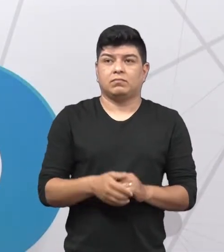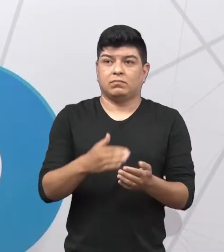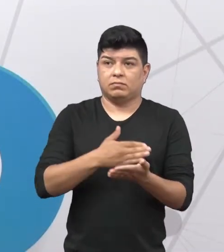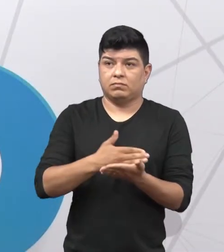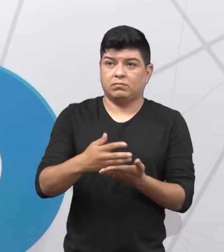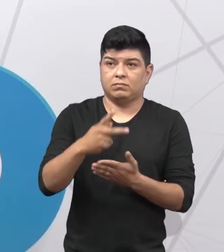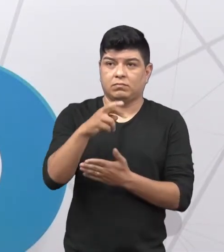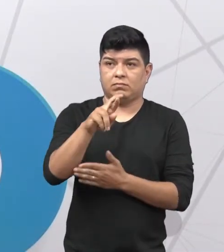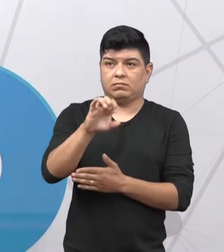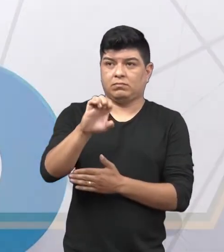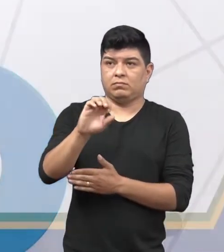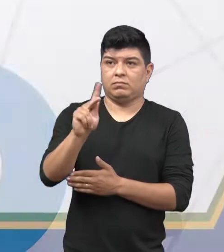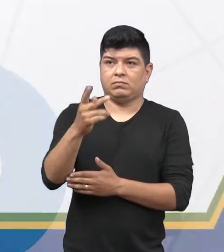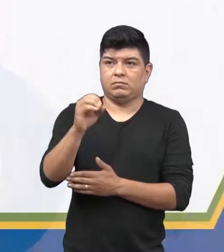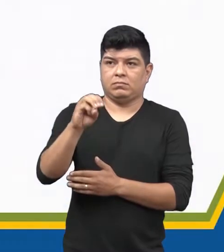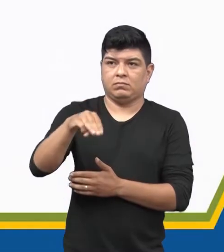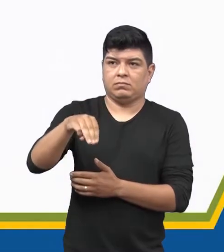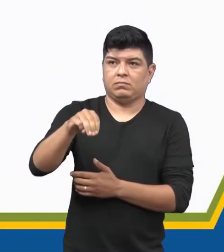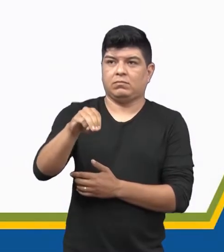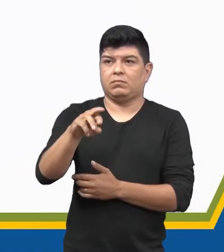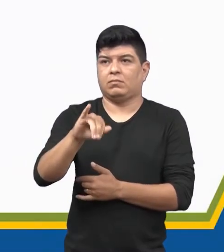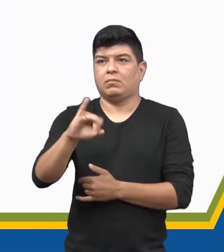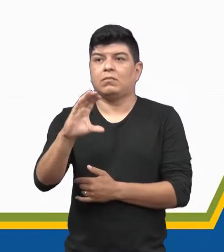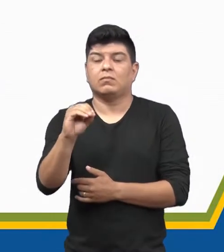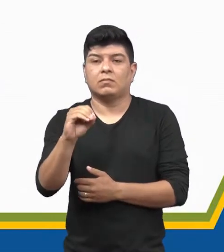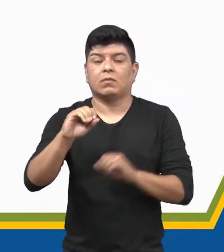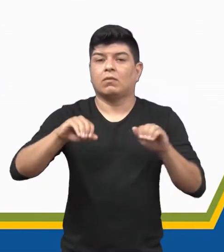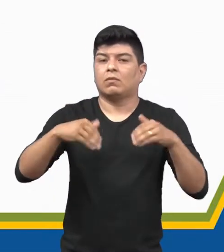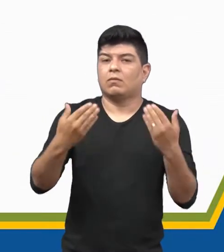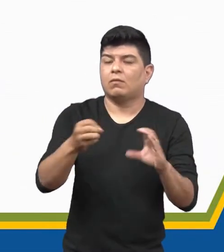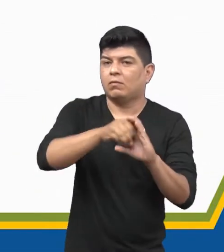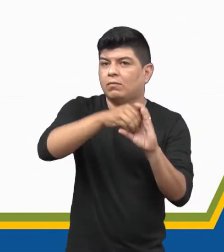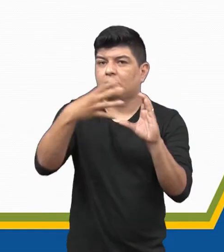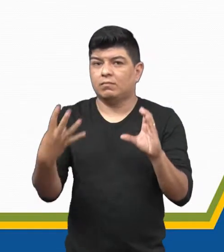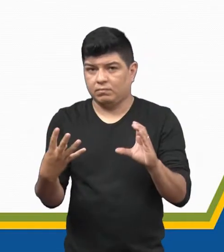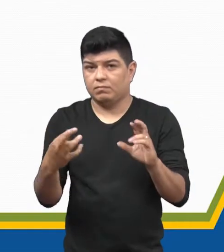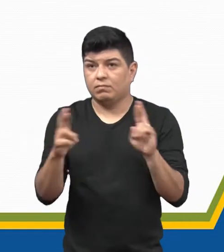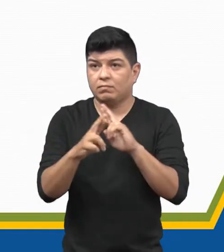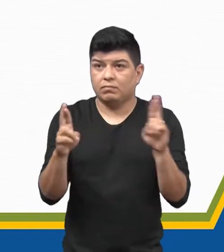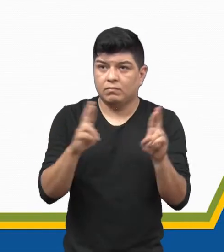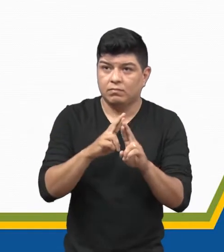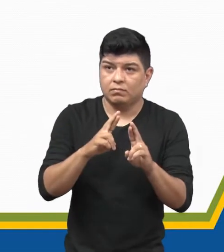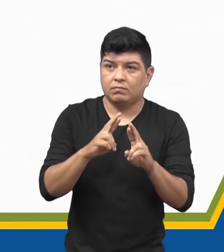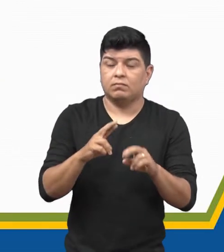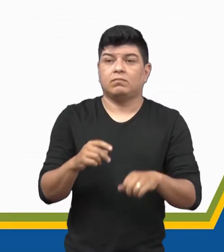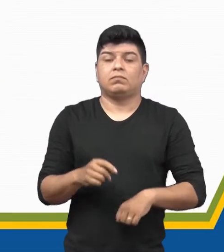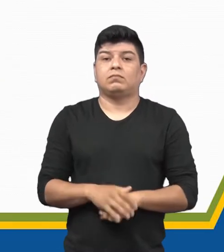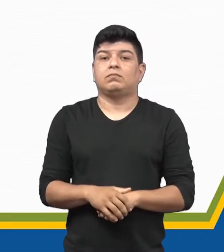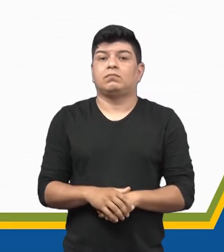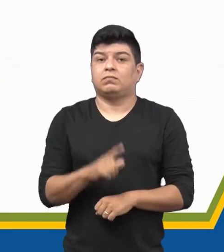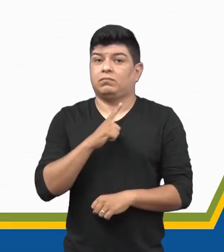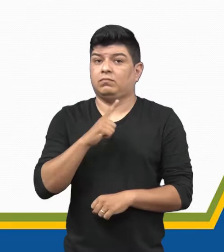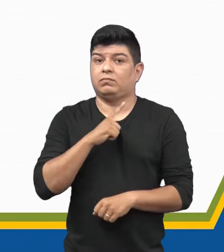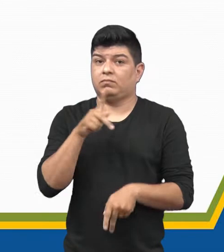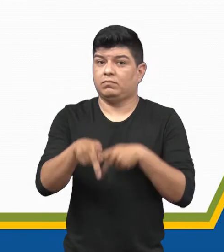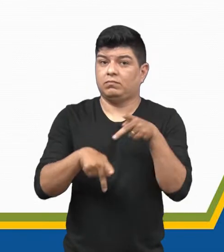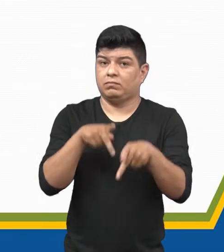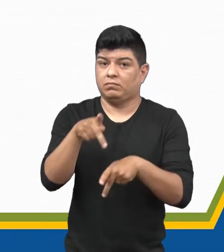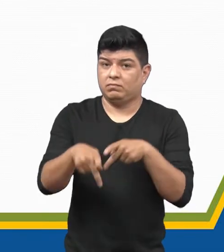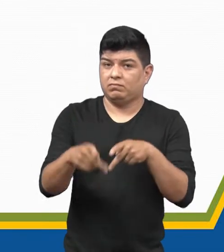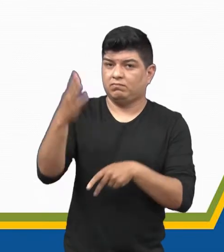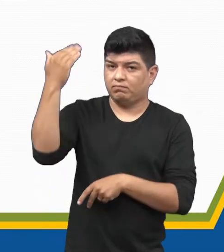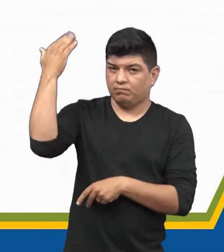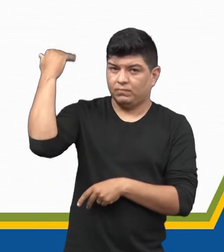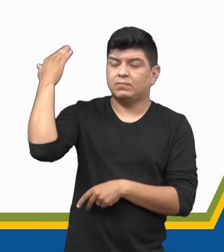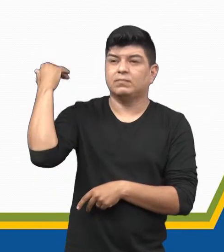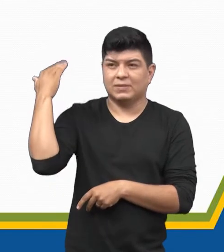Iniciando pelo período pré-homérico. Quais são as características? Com relação ao período pré-homérico, nós temos aí uma civilização bastante